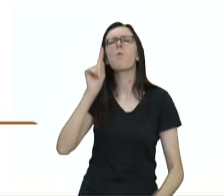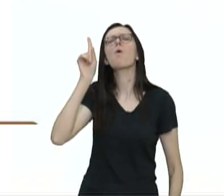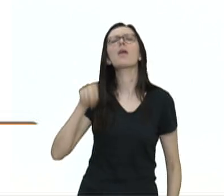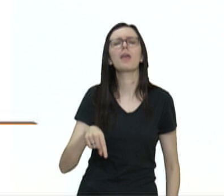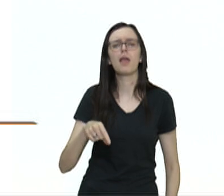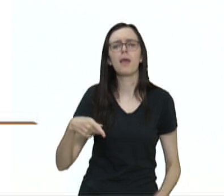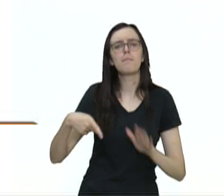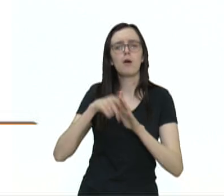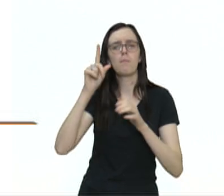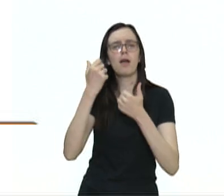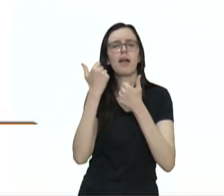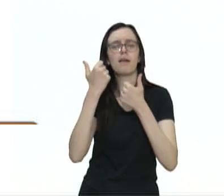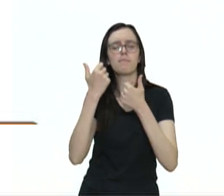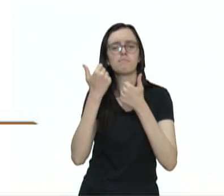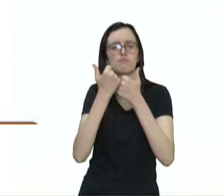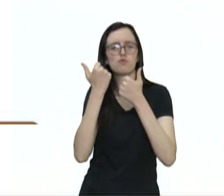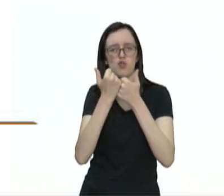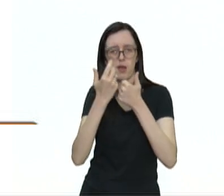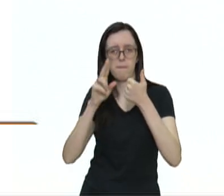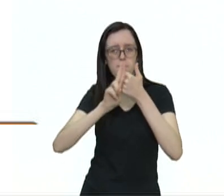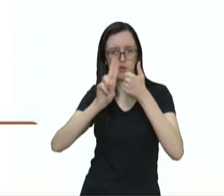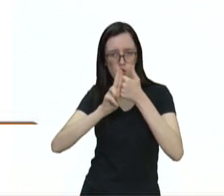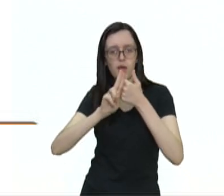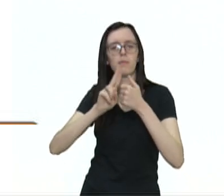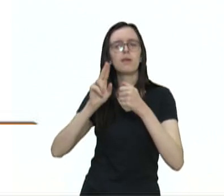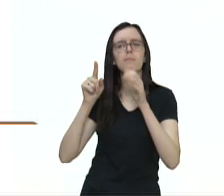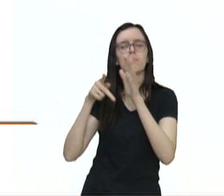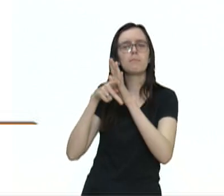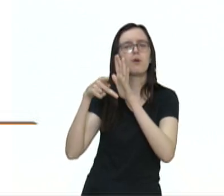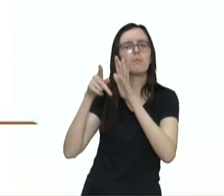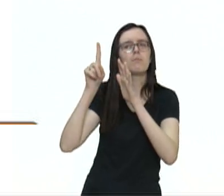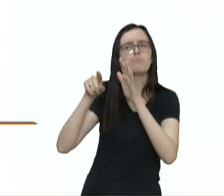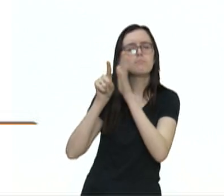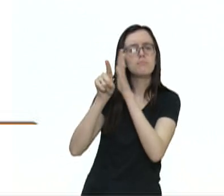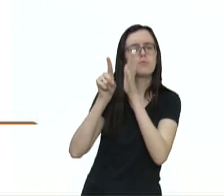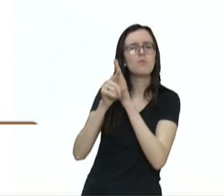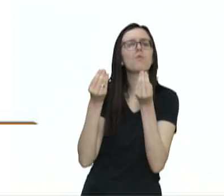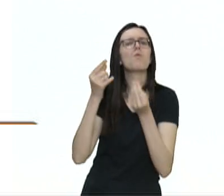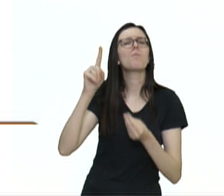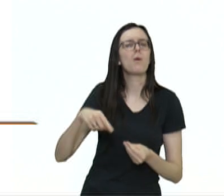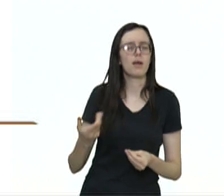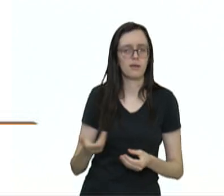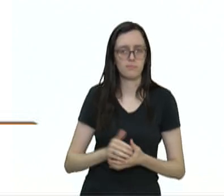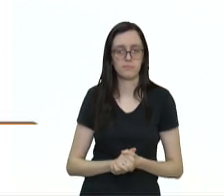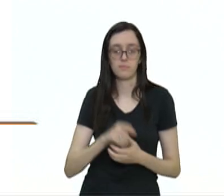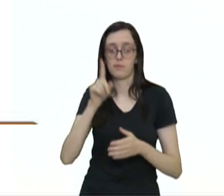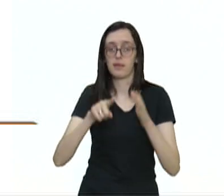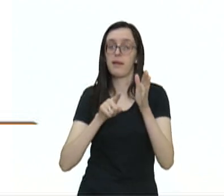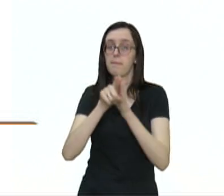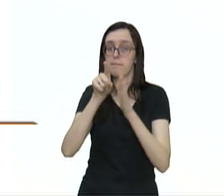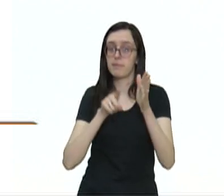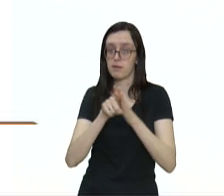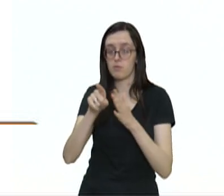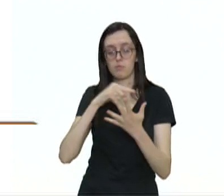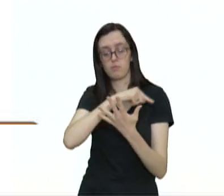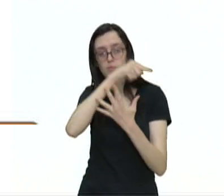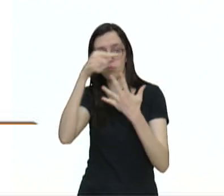pronomes interrogativos? Pronomes interrogativos são aqueles que nos fazem perguntas. Esses daqui são conhecidos